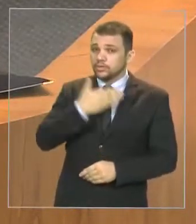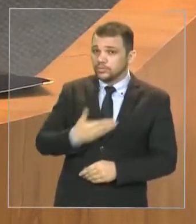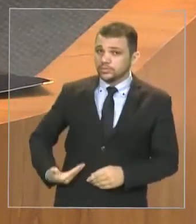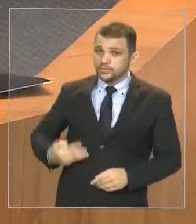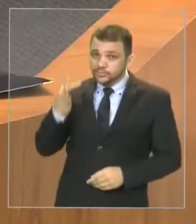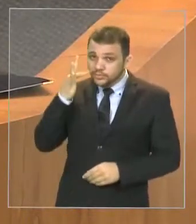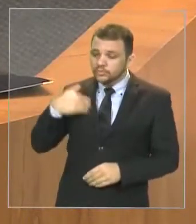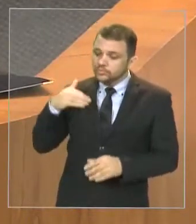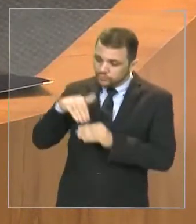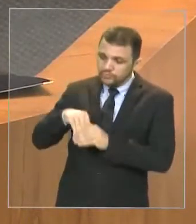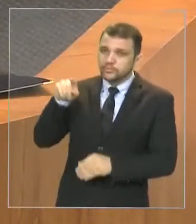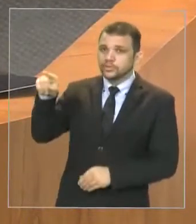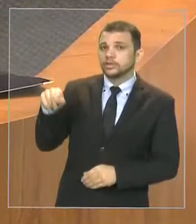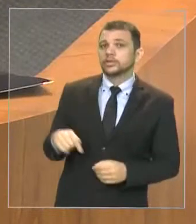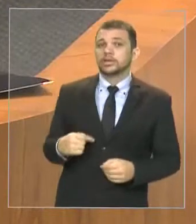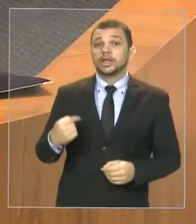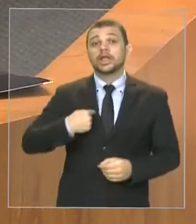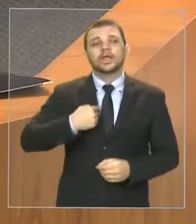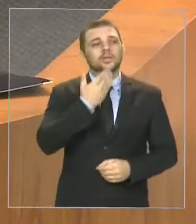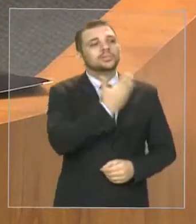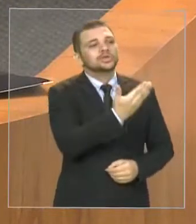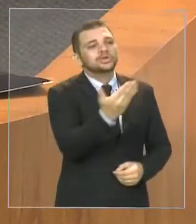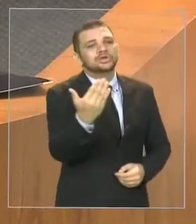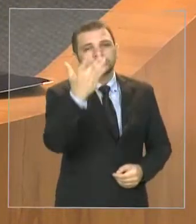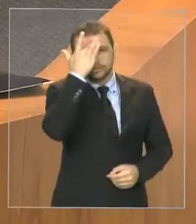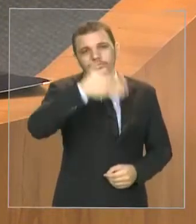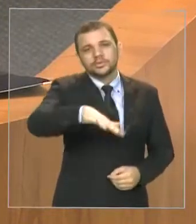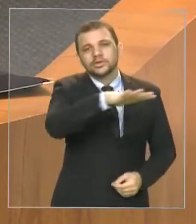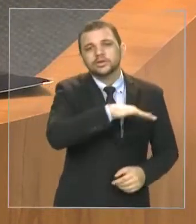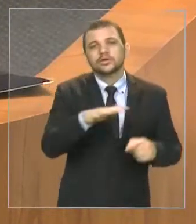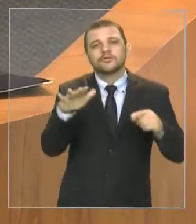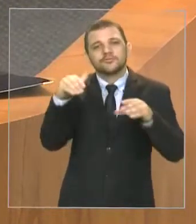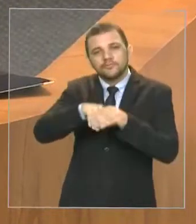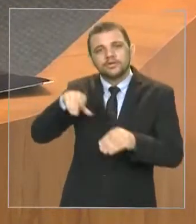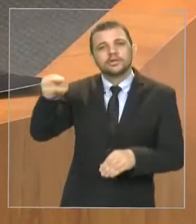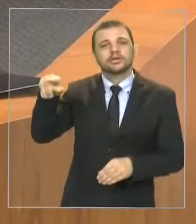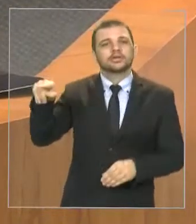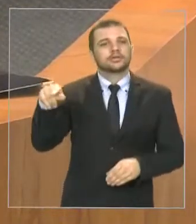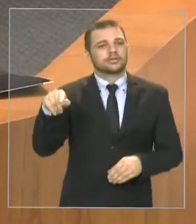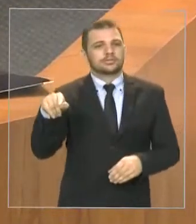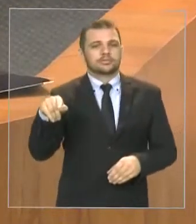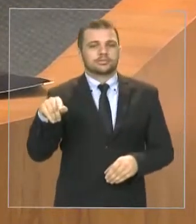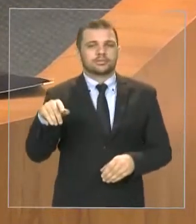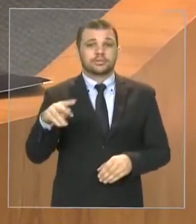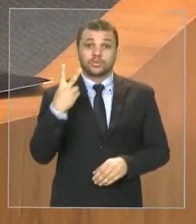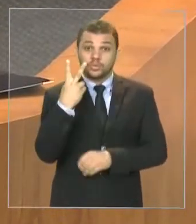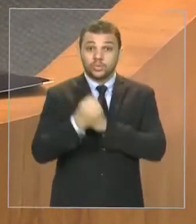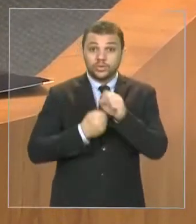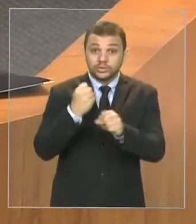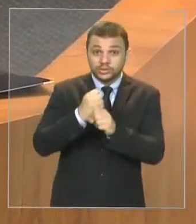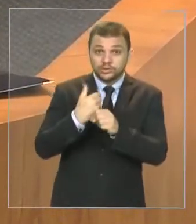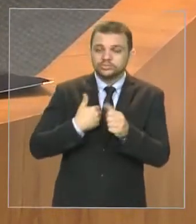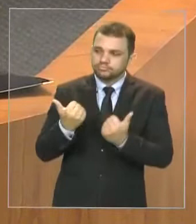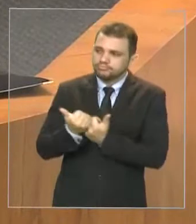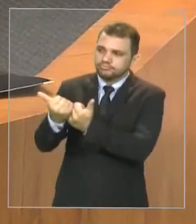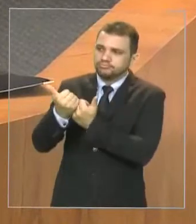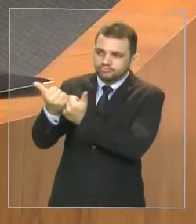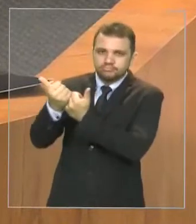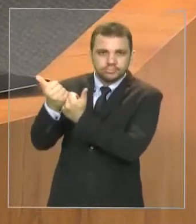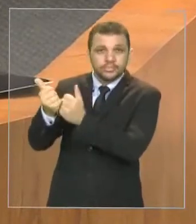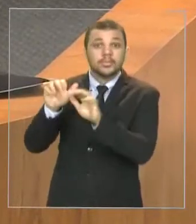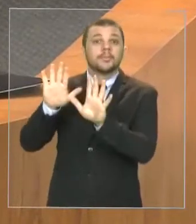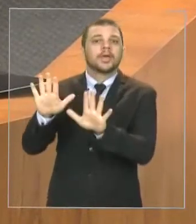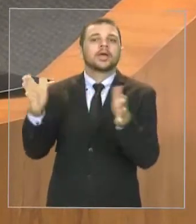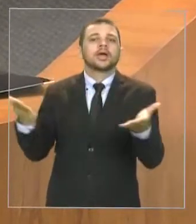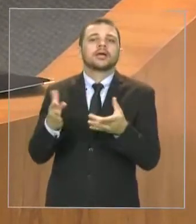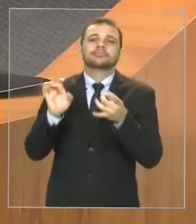Dino. Passei 2 anos na base do governador Flávio Dino. E hoje, mantenho uma linha independente que já